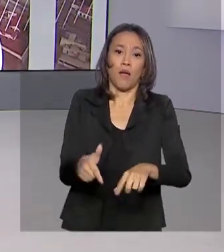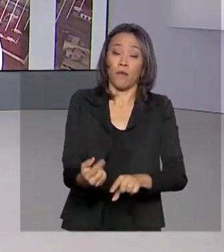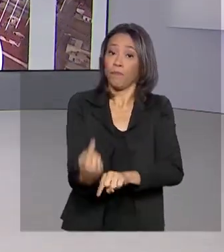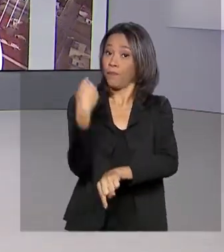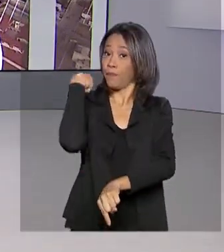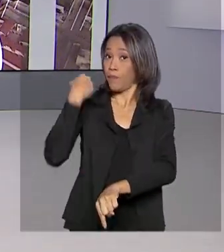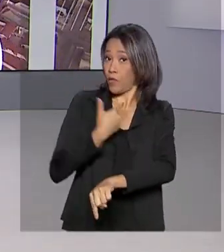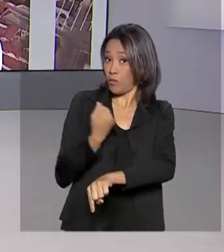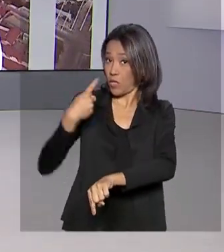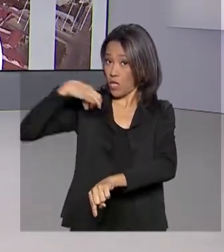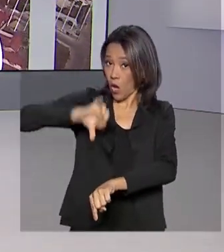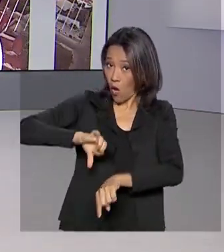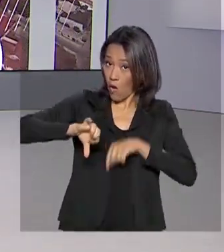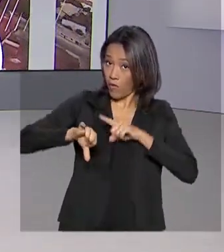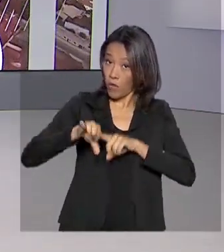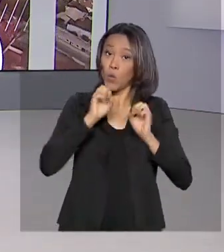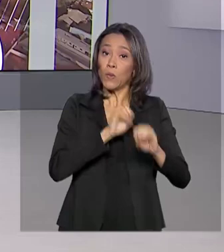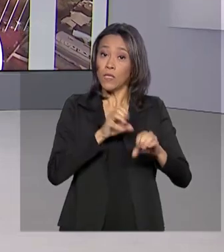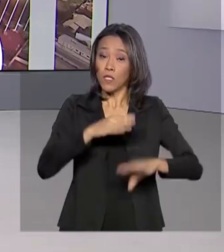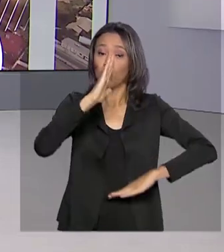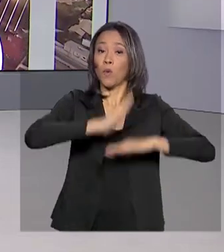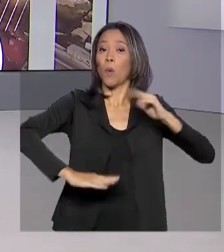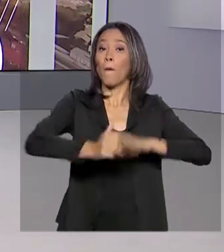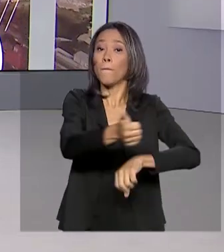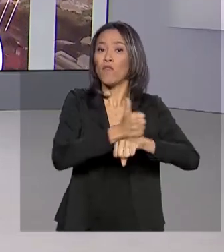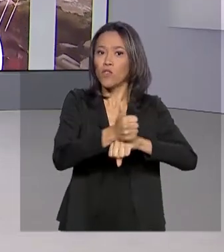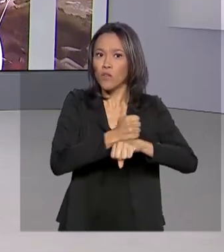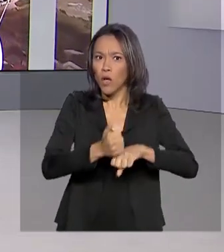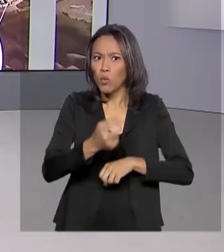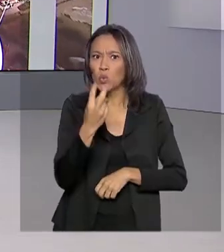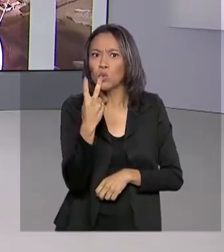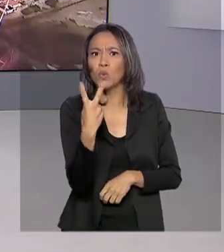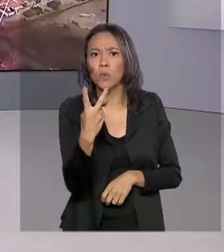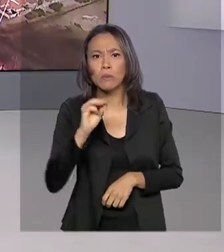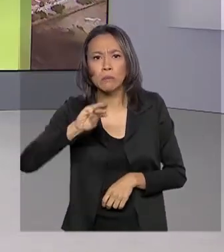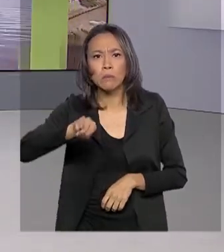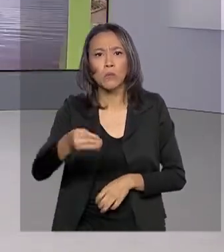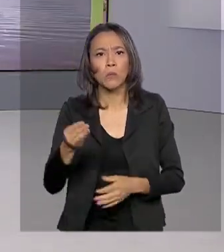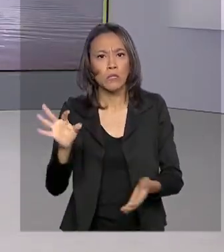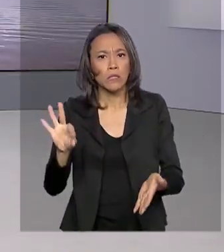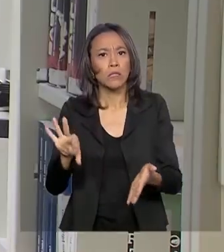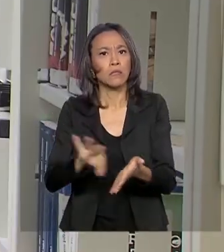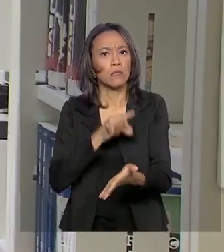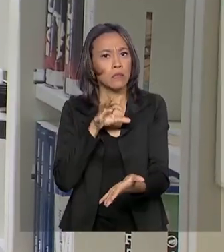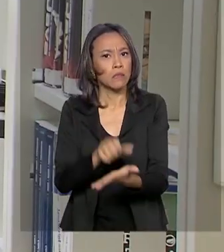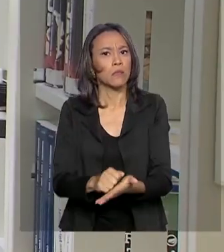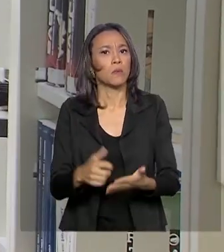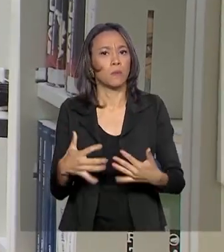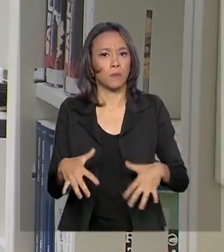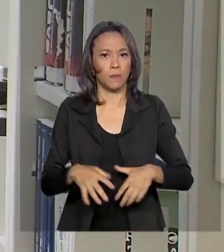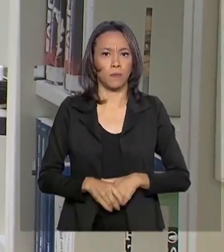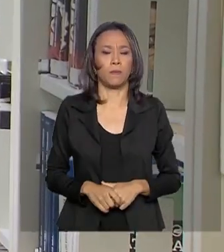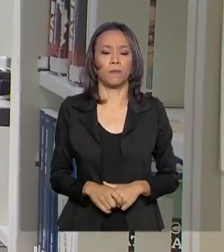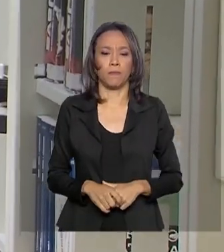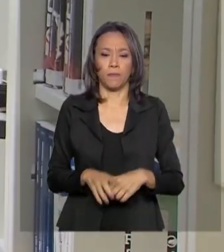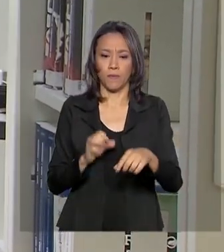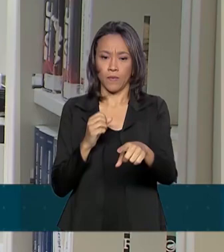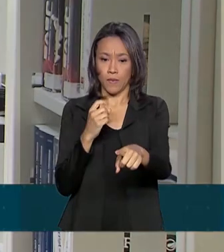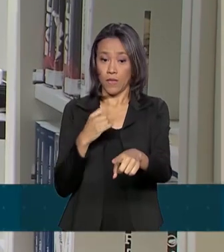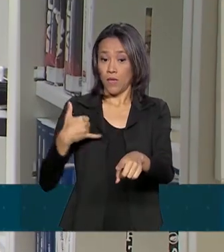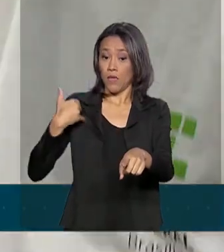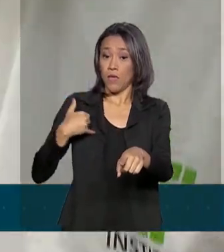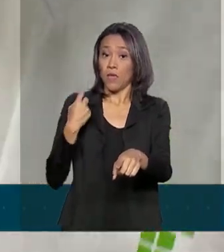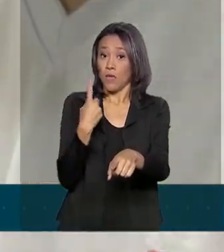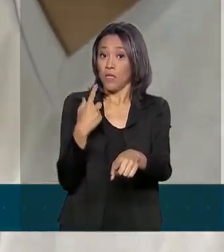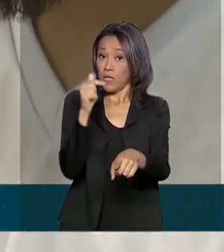2019, o ensino profissional registrou quase 2 milhões de matrículas. Com 17 anos de